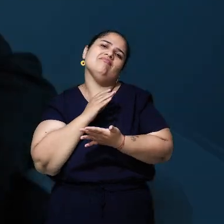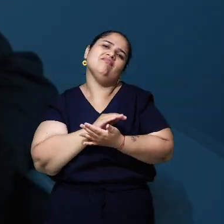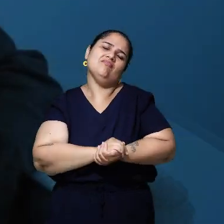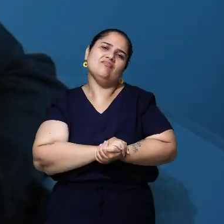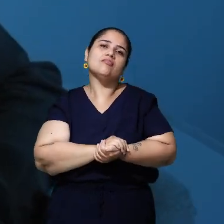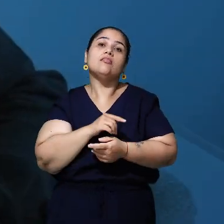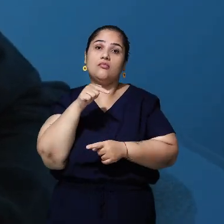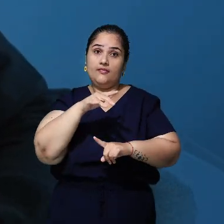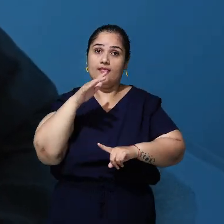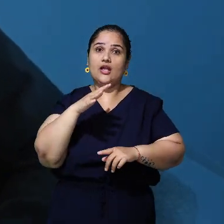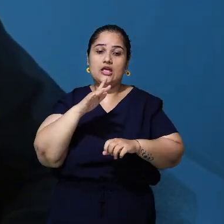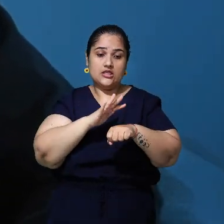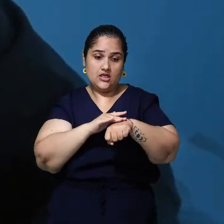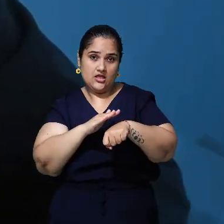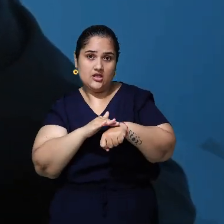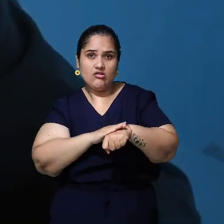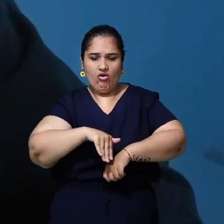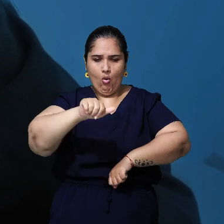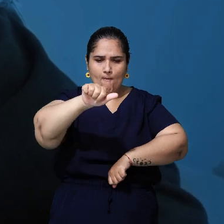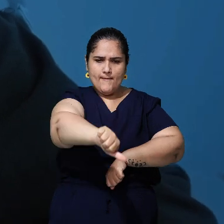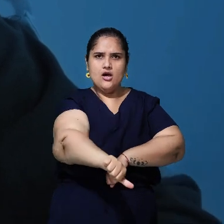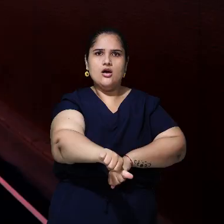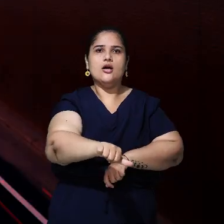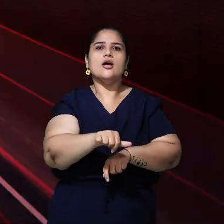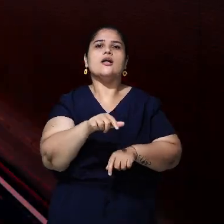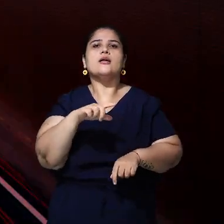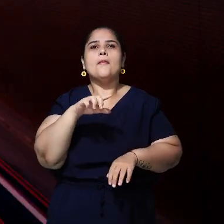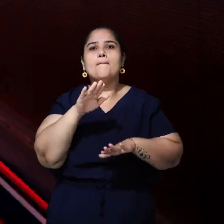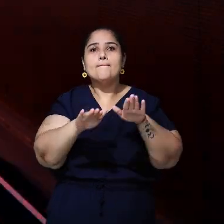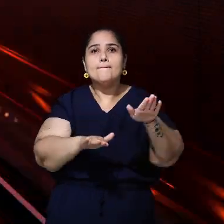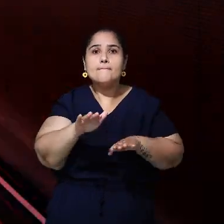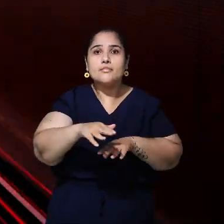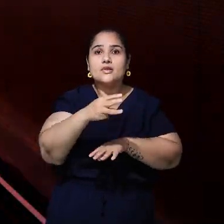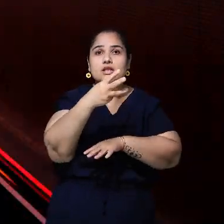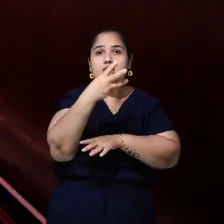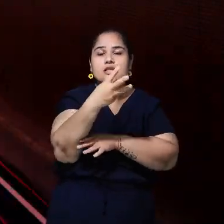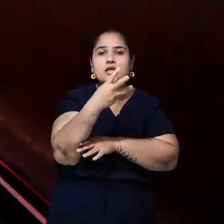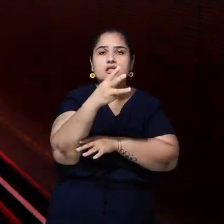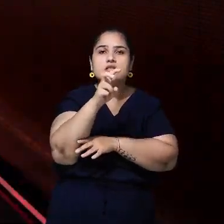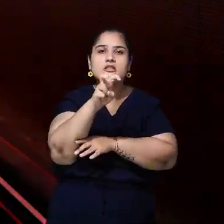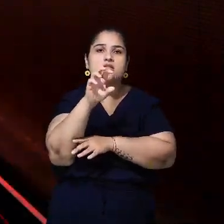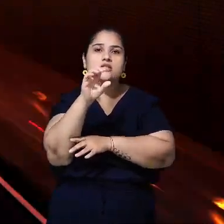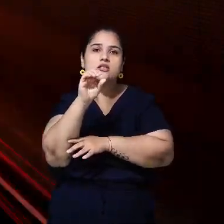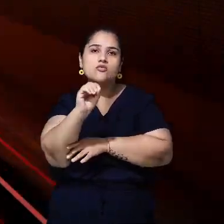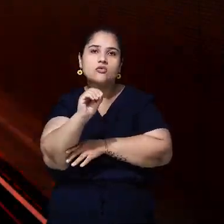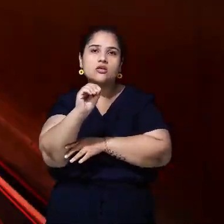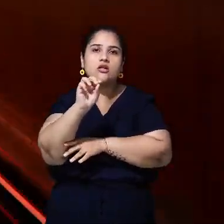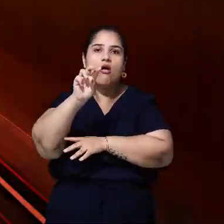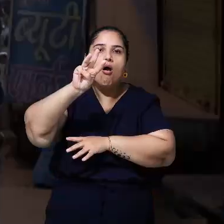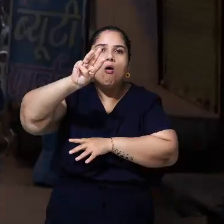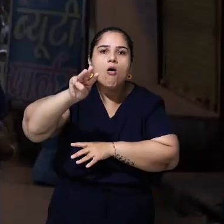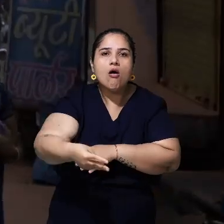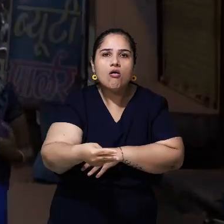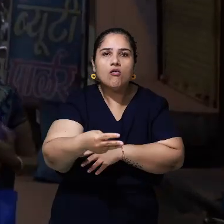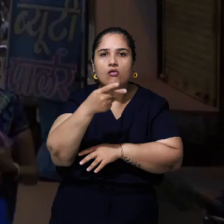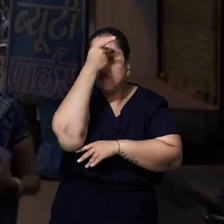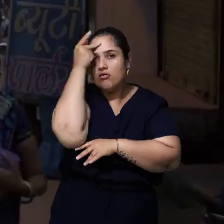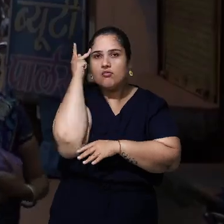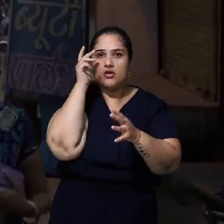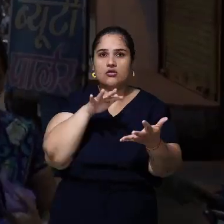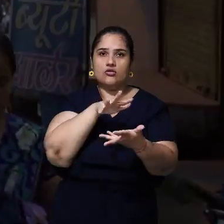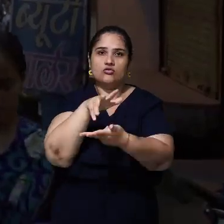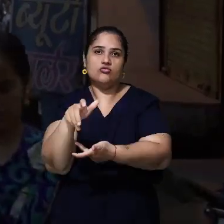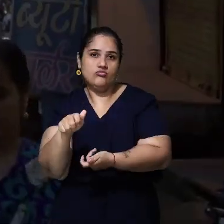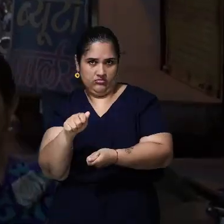Essa doença incapacitante atinge por volta de 350 milhões de pessoas no mundo. Os quadros variam